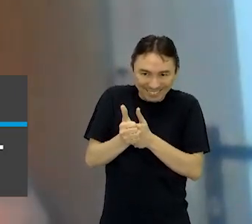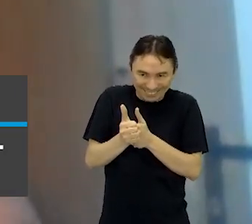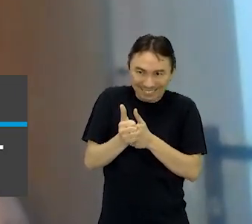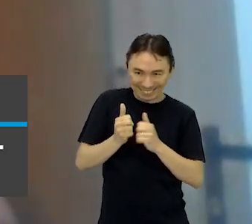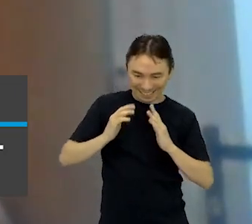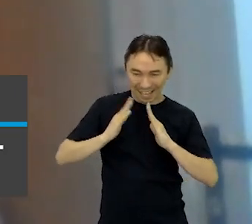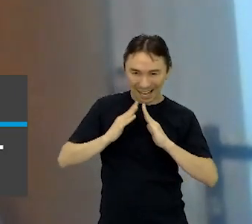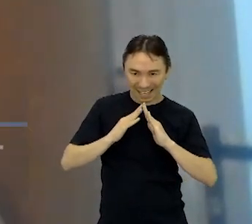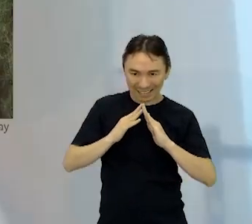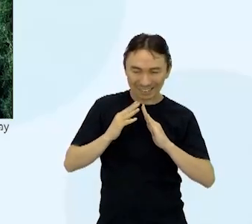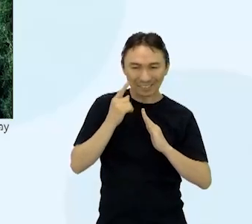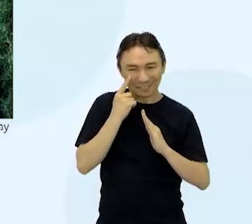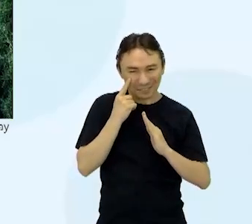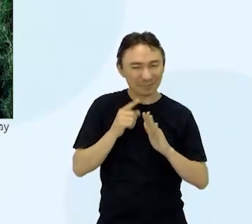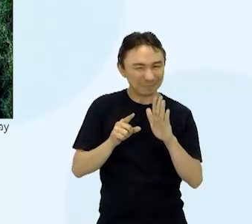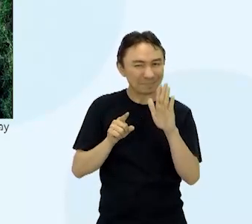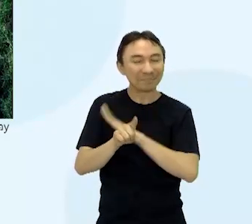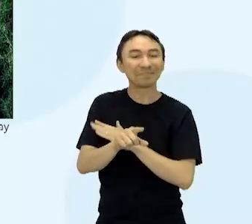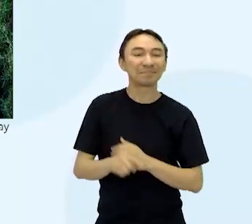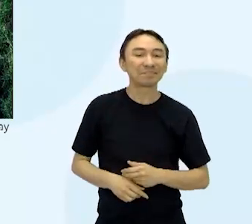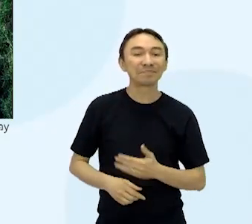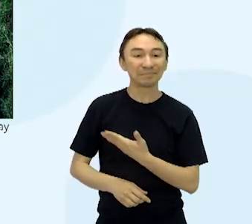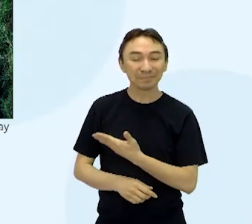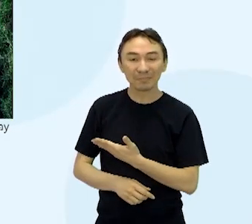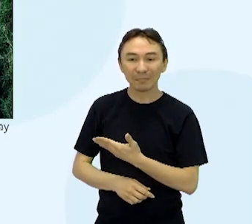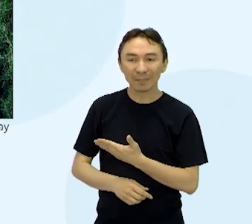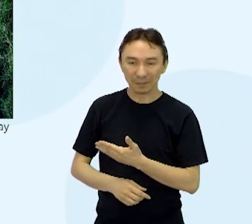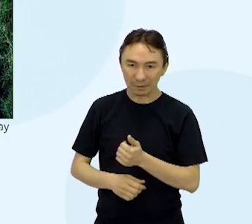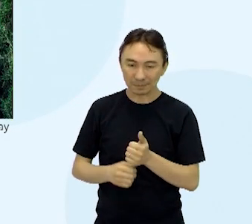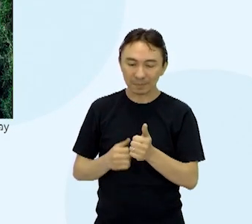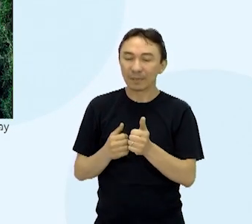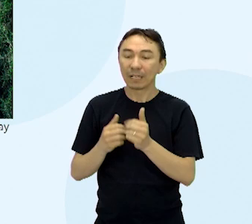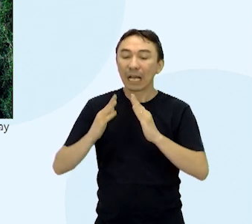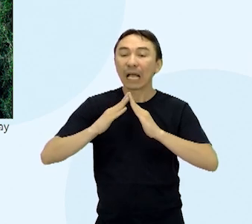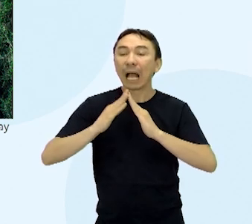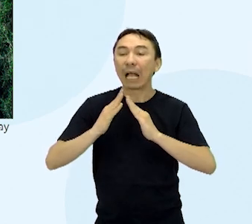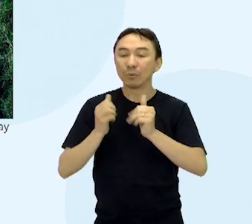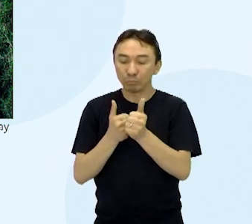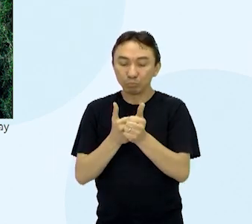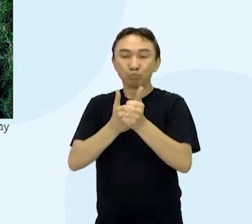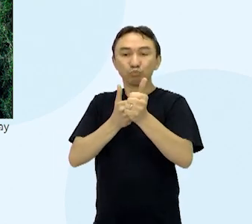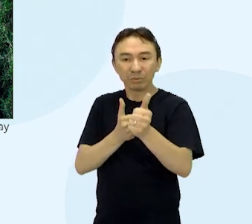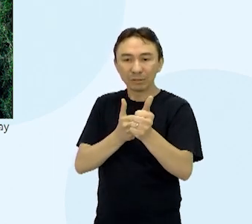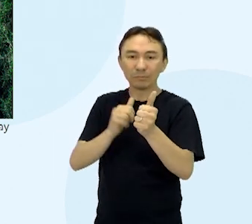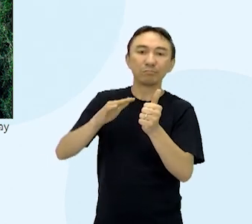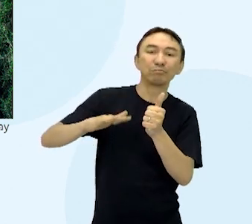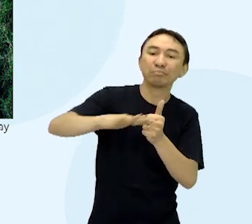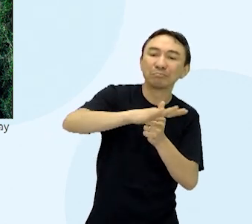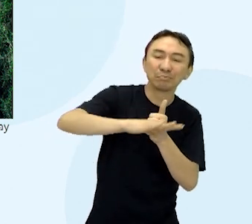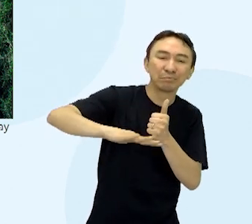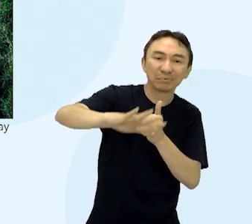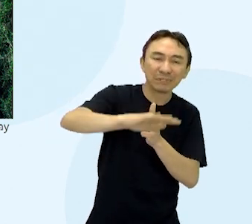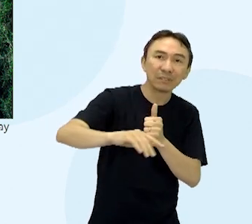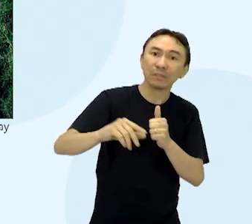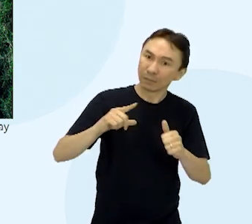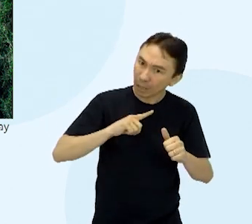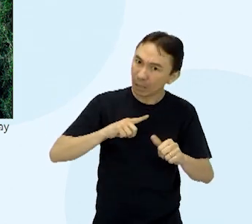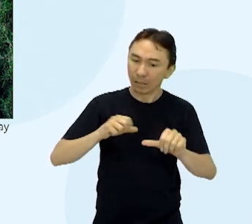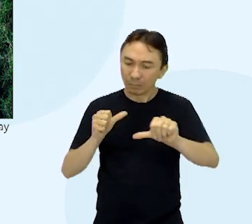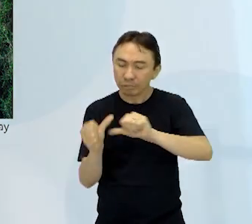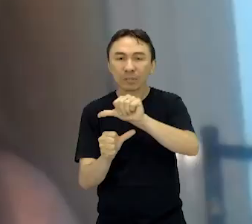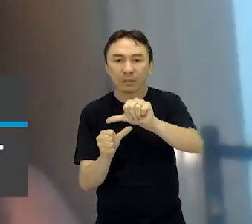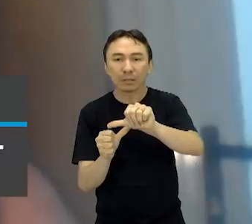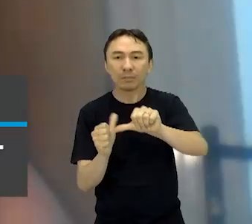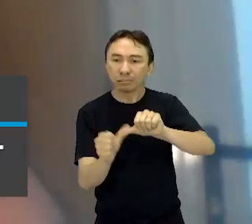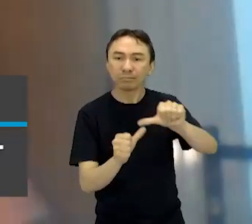ver a questão número 2, que mudanças ocorreram então na sua comunidade. A comunidade é aquele espaço, né, em que a